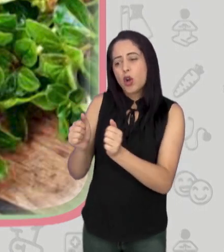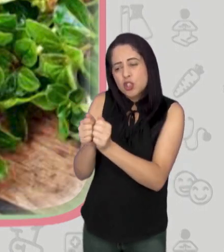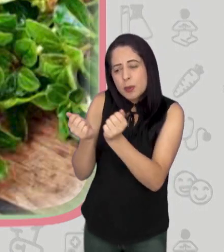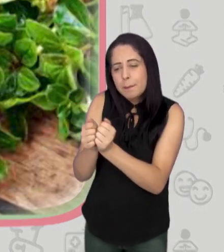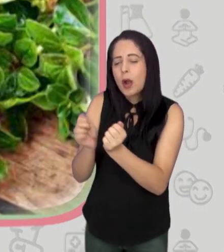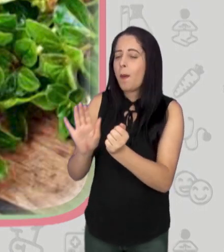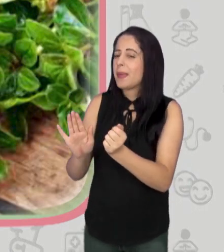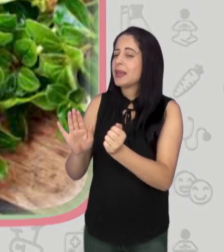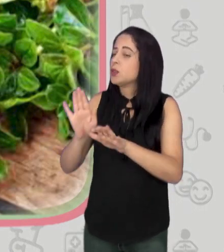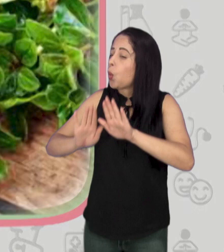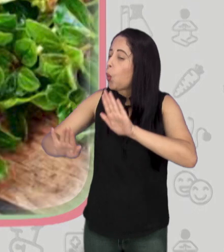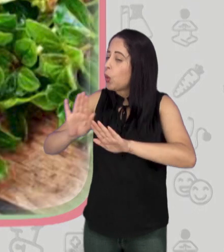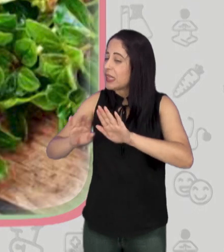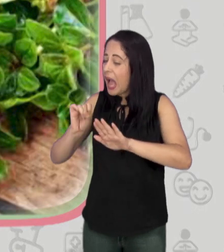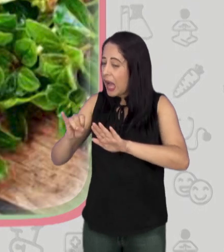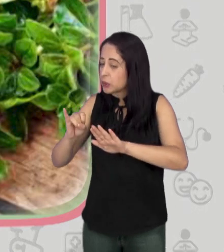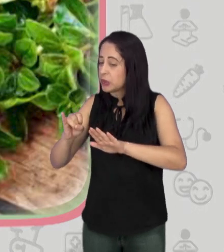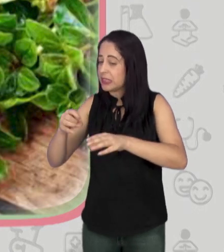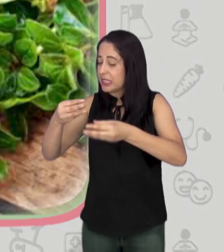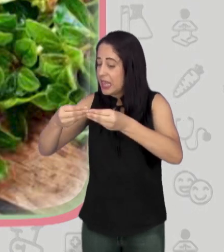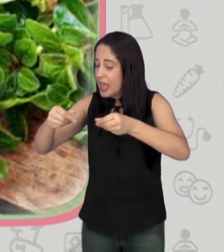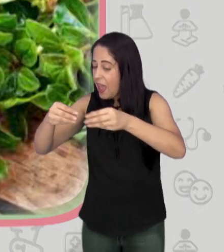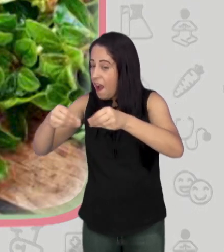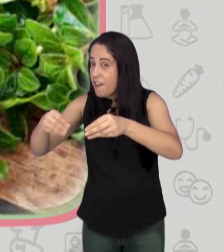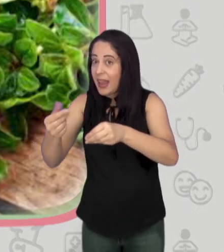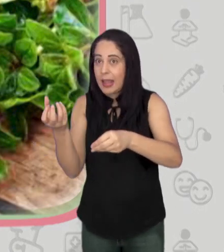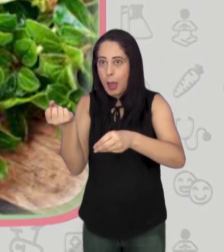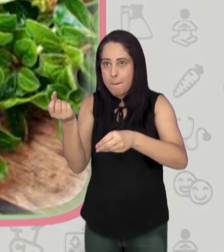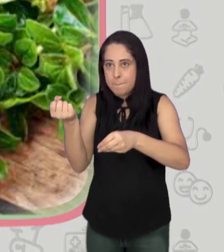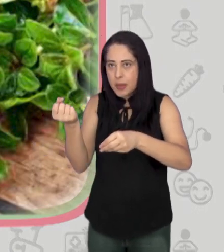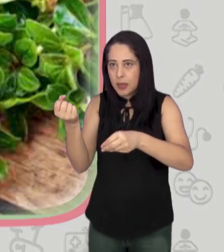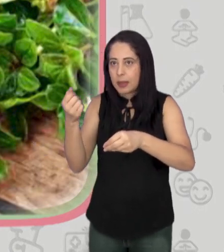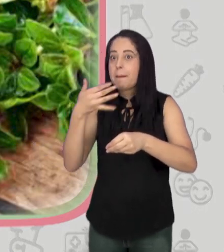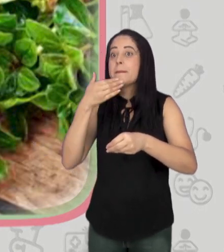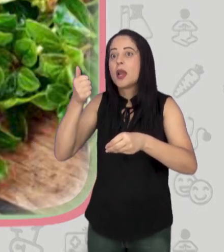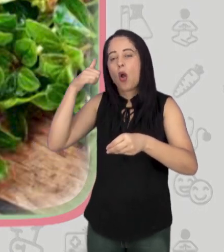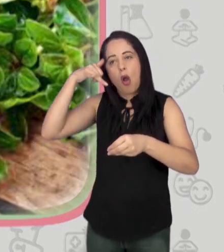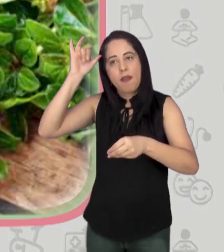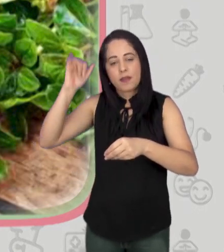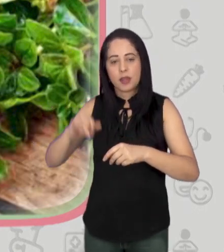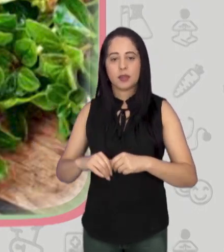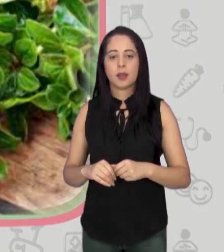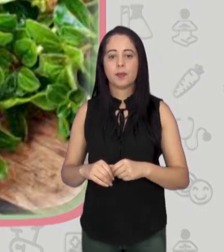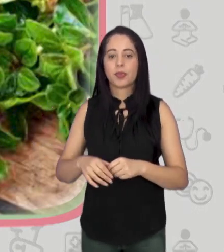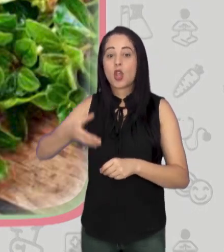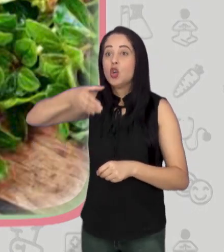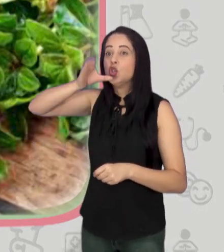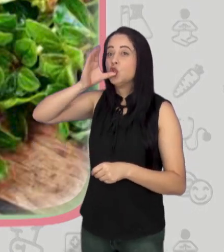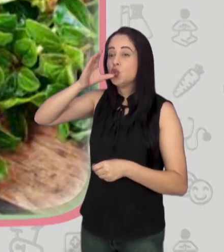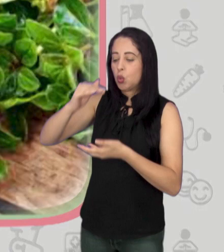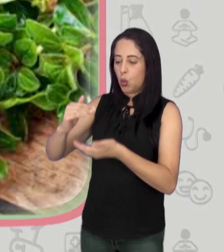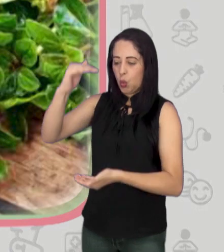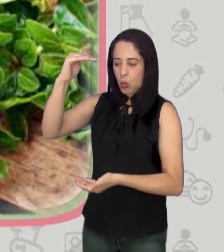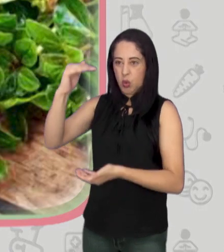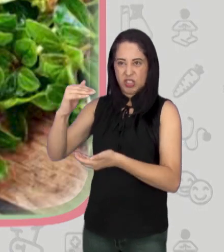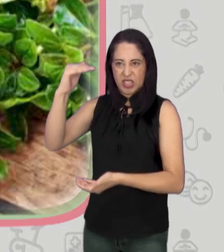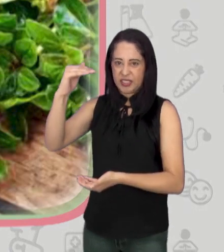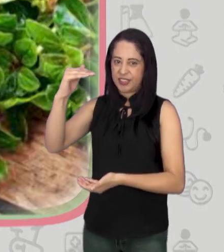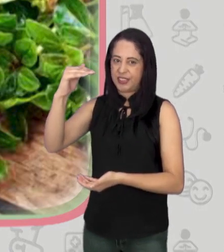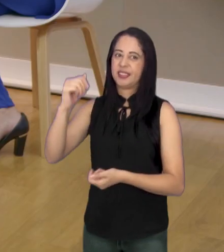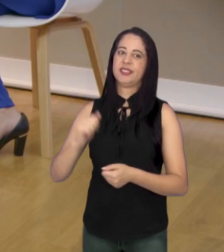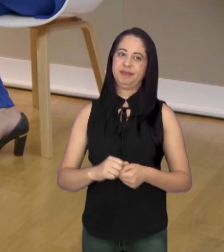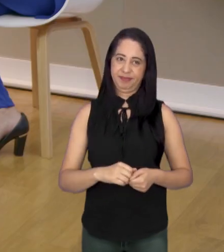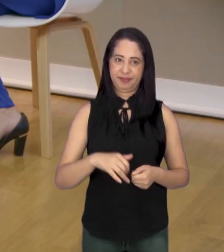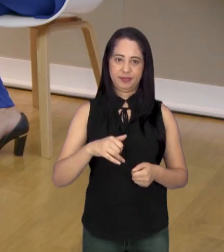pãozinho, mas fica de olho se esse pãozinho tem um pouquinho mais de componente de fibras e tudo mais, eu acho que é bem interessante. Vale a pena. É. Sucos industrializados, não precisa